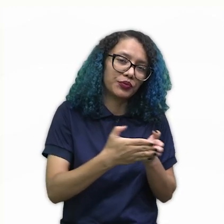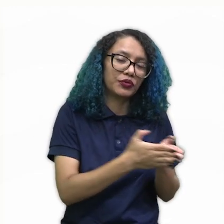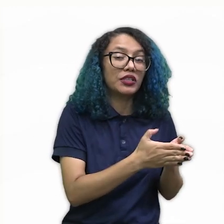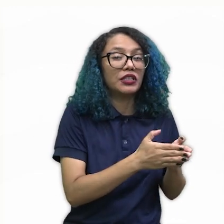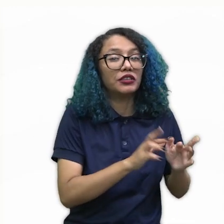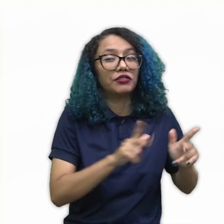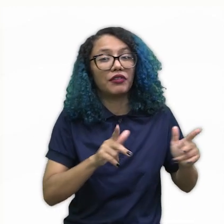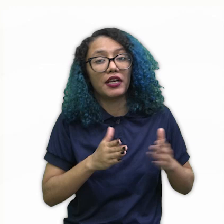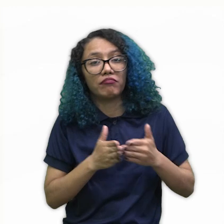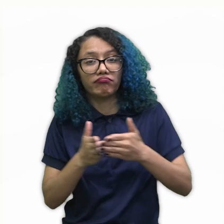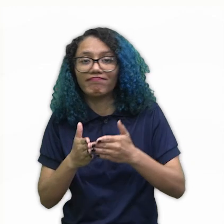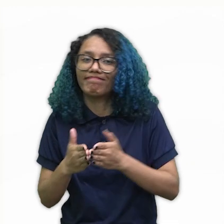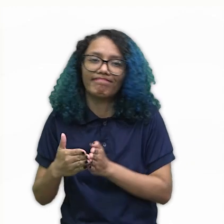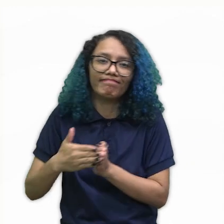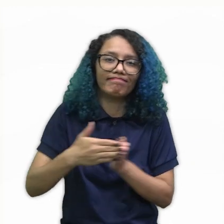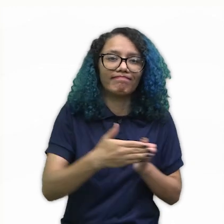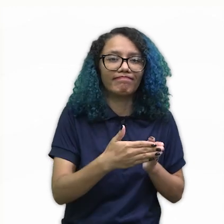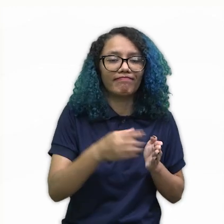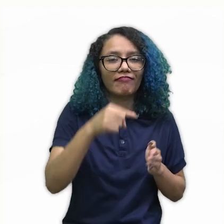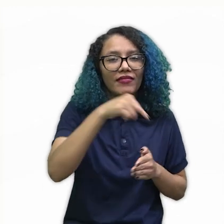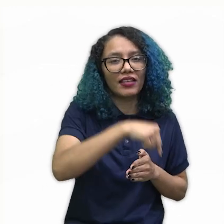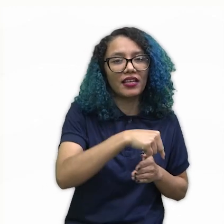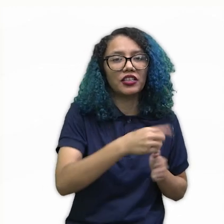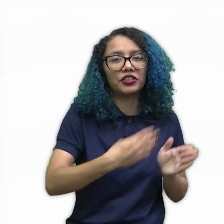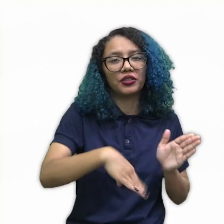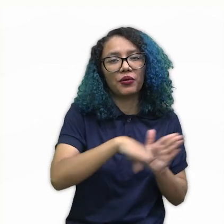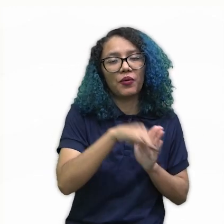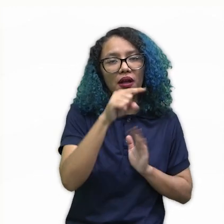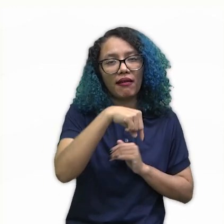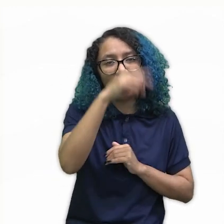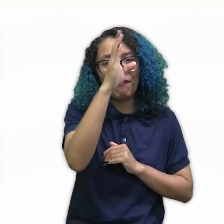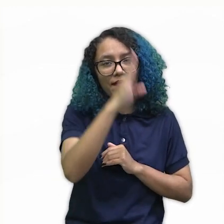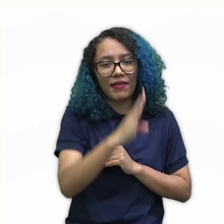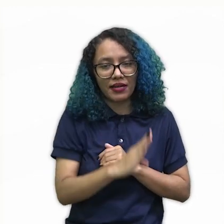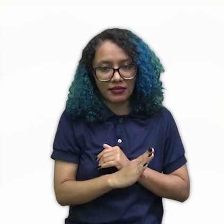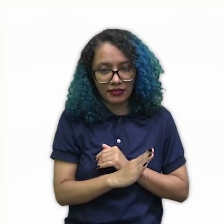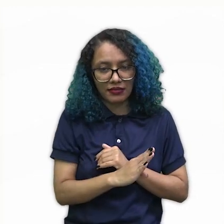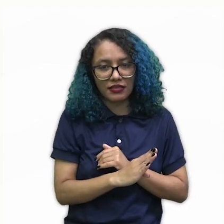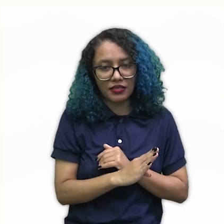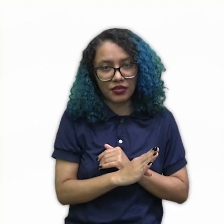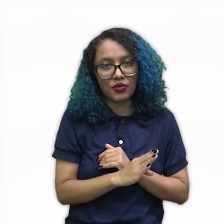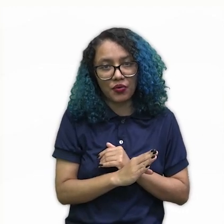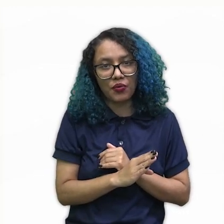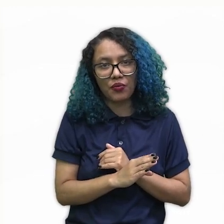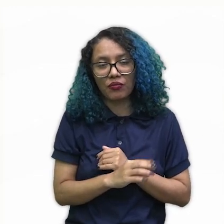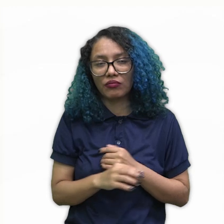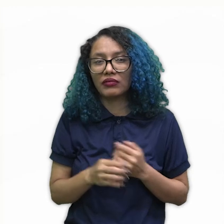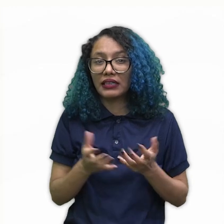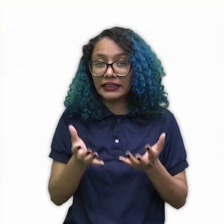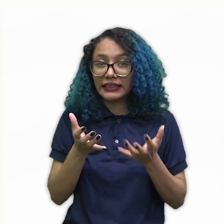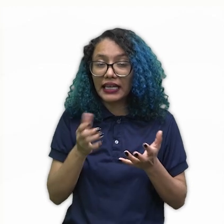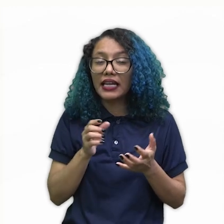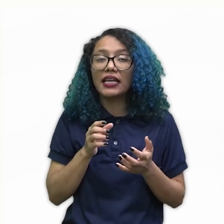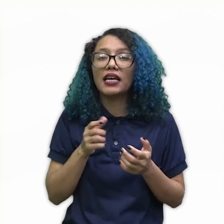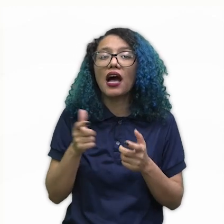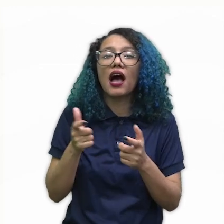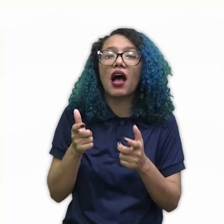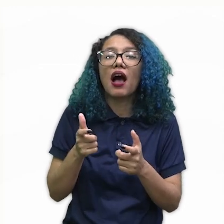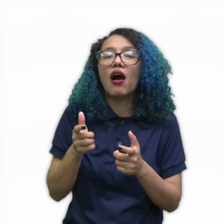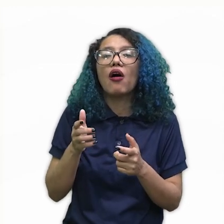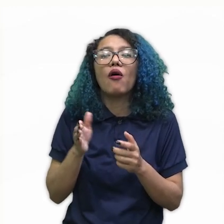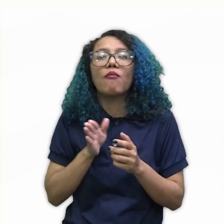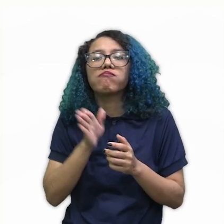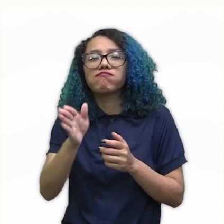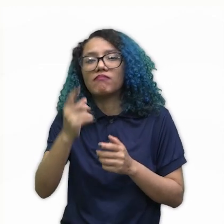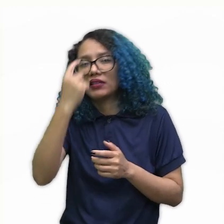acabaram vindo parar aqui na região onde está o Brasil, ao invés de chegarem às Índias, para onde eles queriam ali